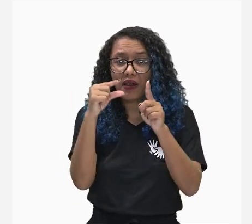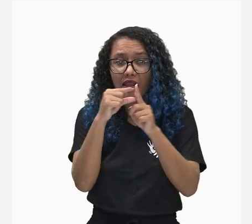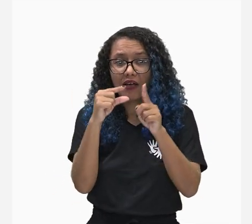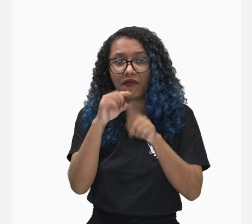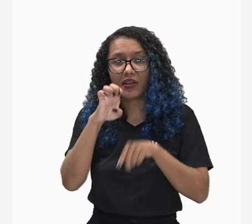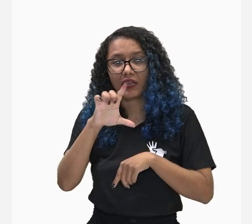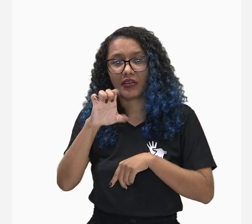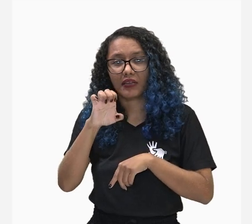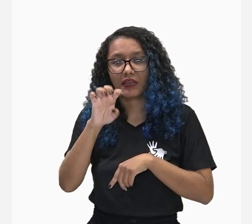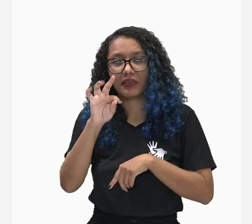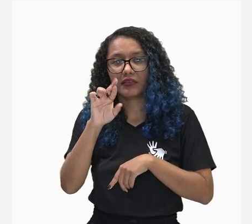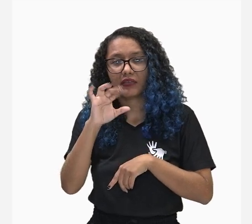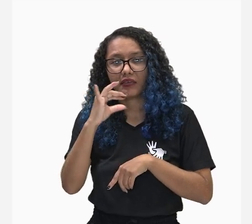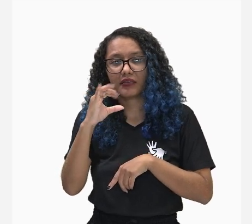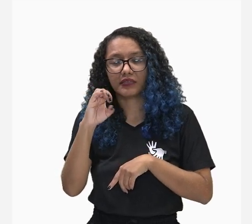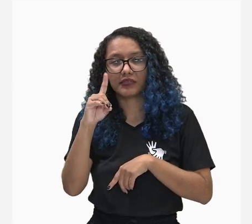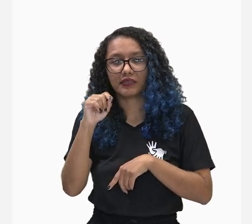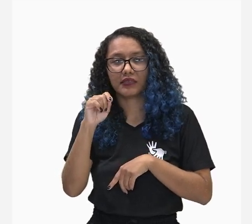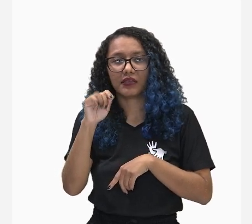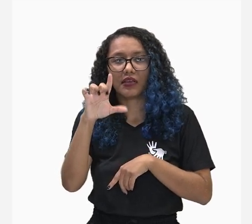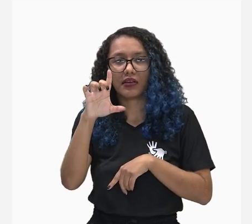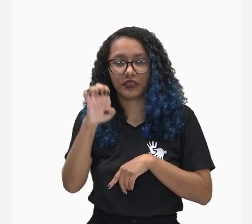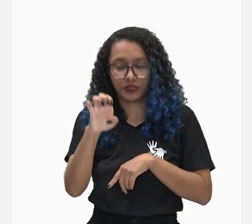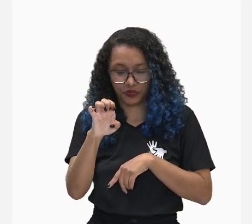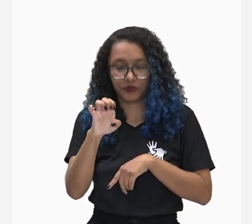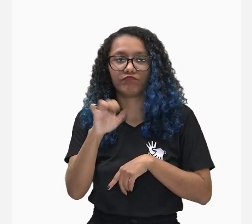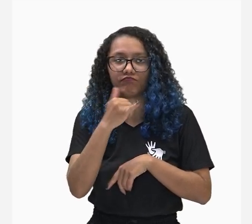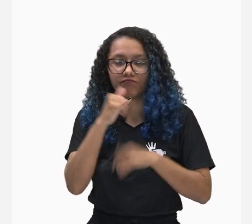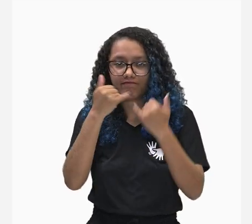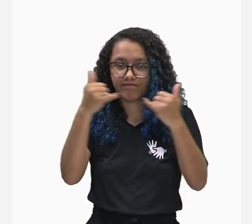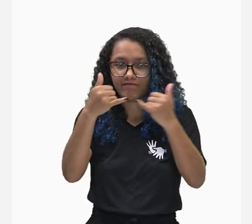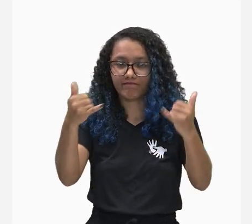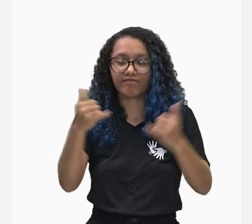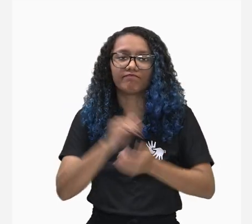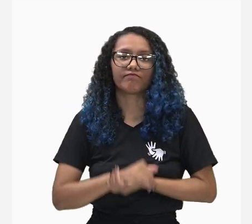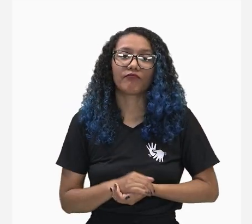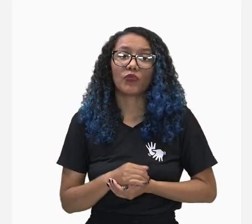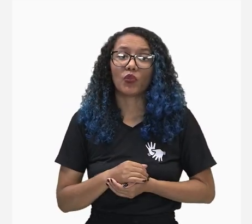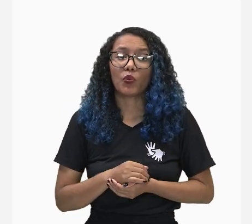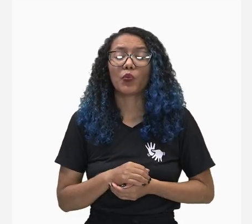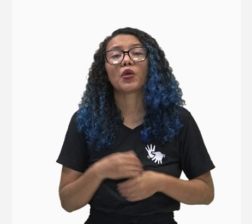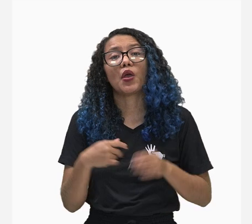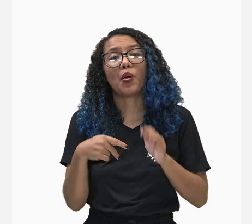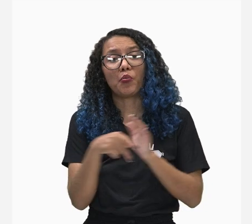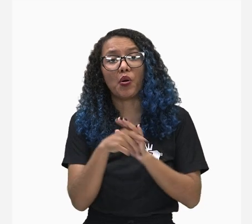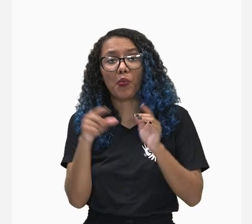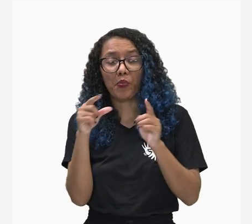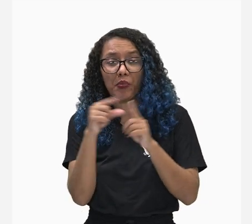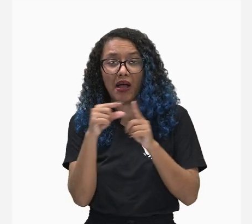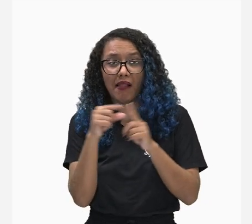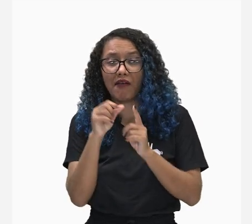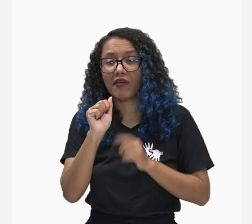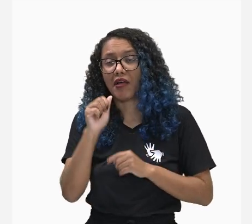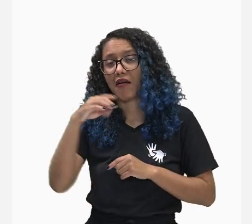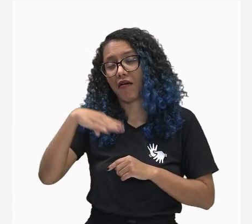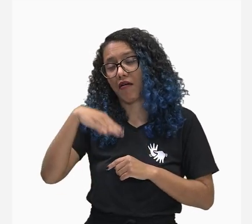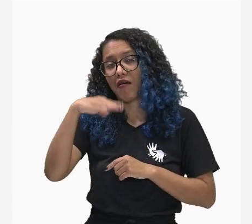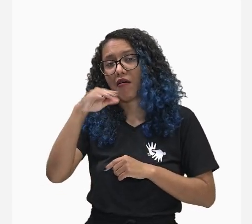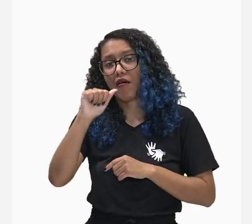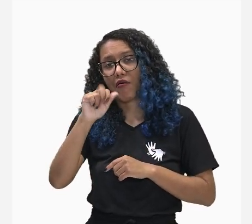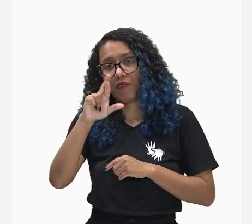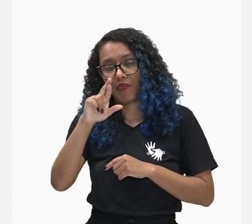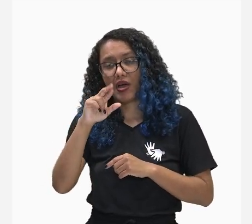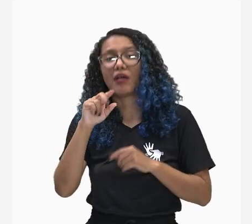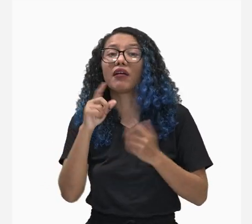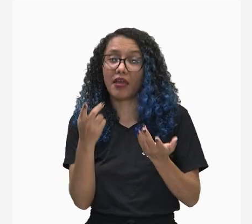mais, a gente tem a palavra eletricidade porque ela se originou ali da pronúncia da palavra âmbar, um tipo de